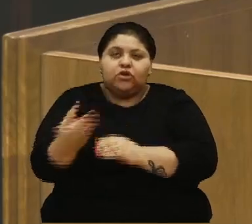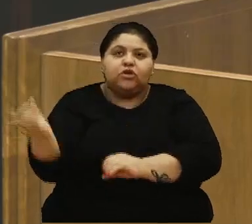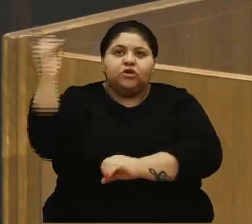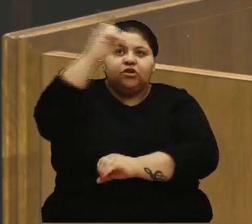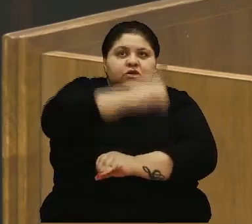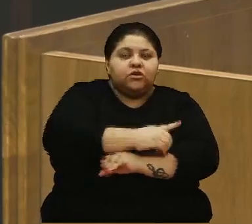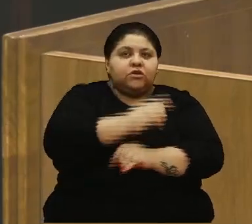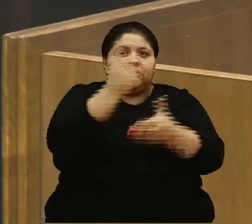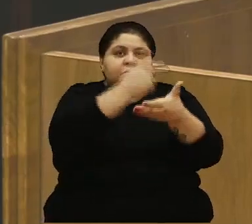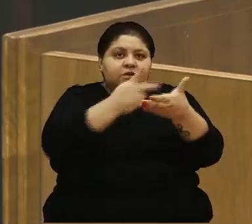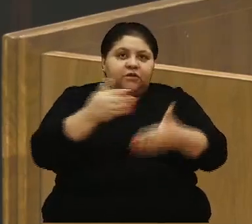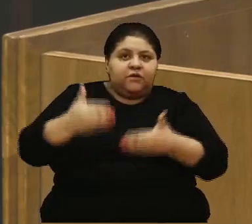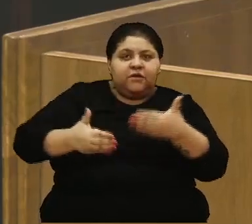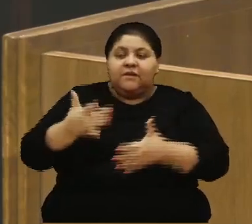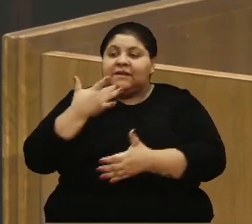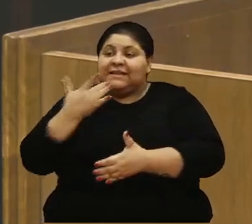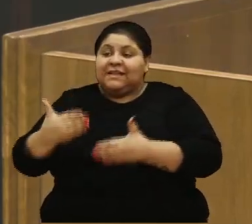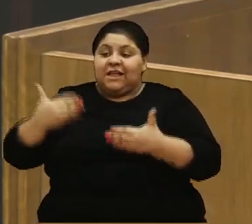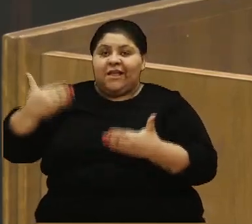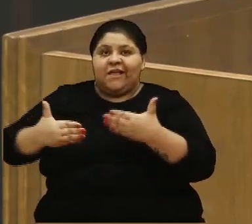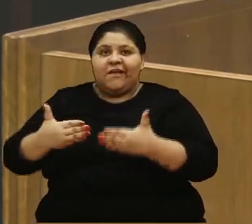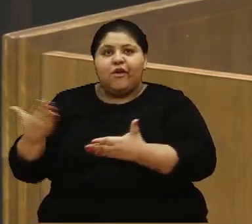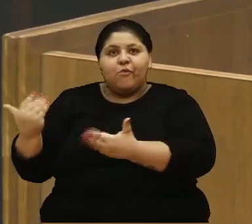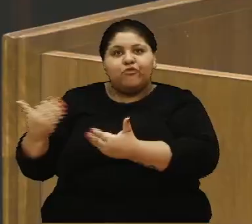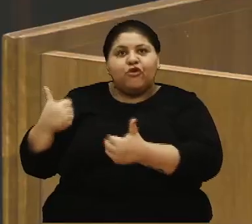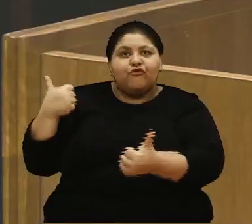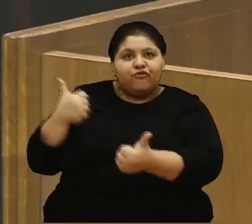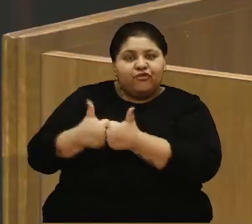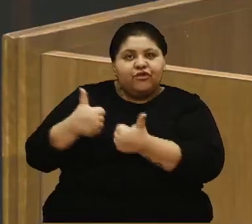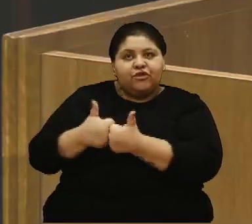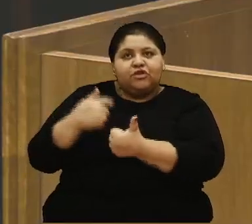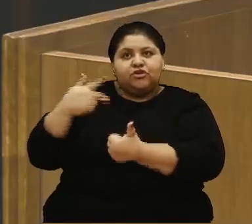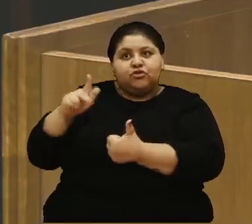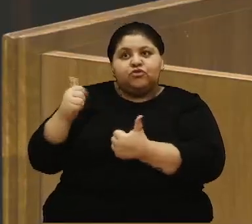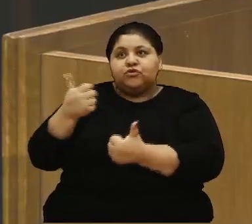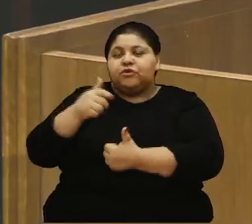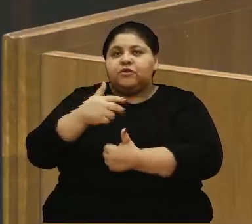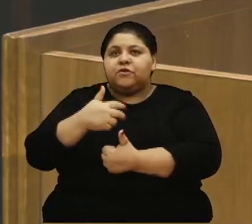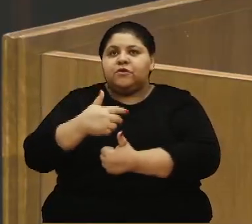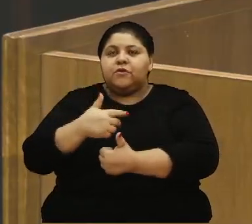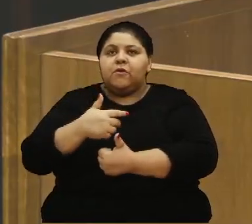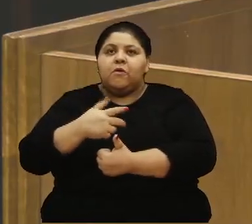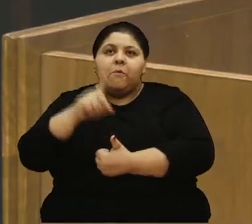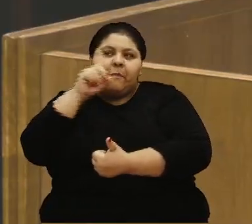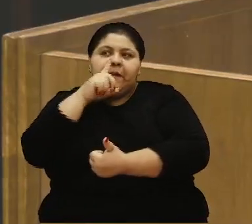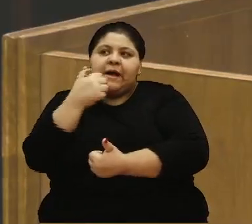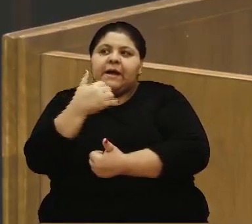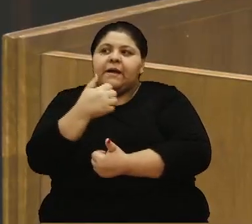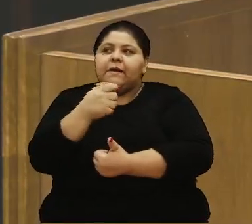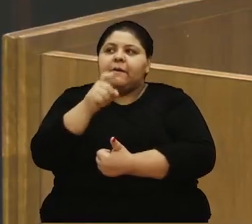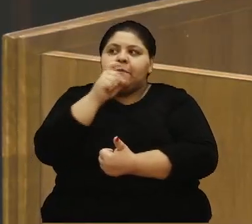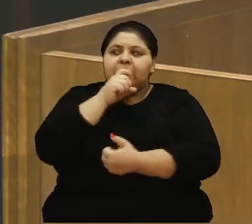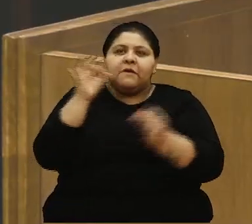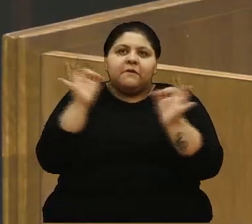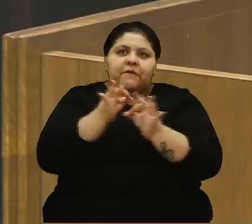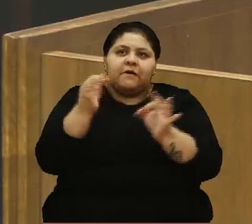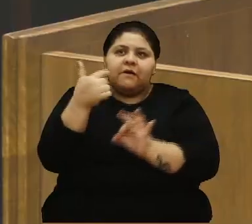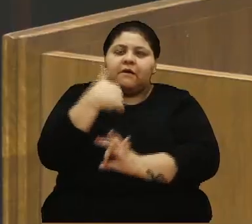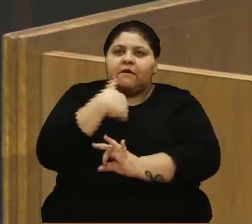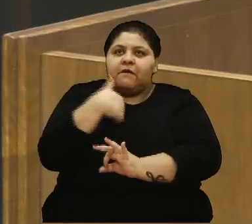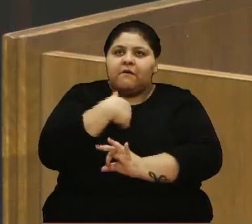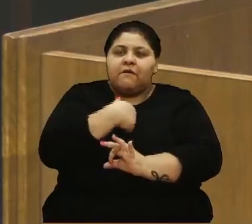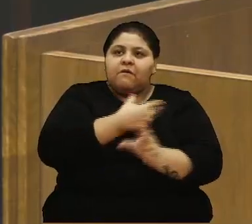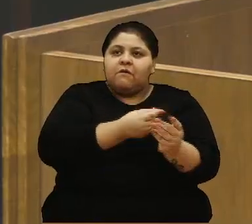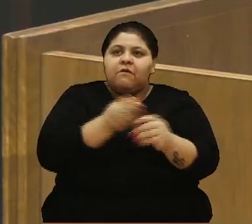desenho robótica, de tarde, robótica, para a gurizada que foi junto com os seus pais, e foi sensacional, assim. Eu fiquei, por